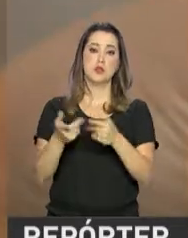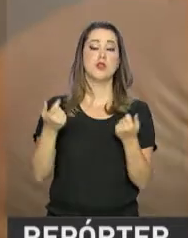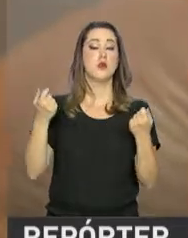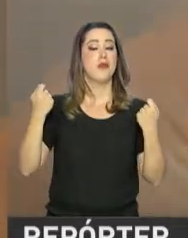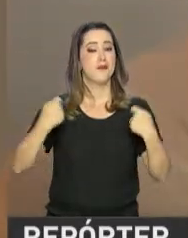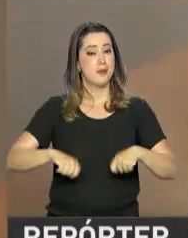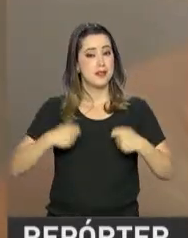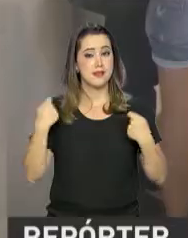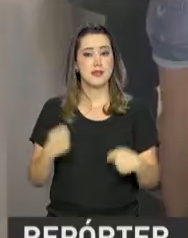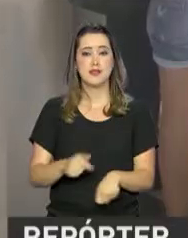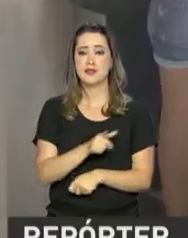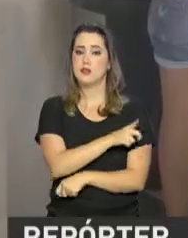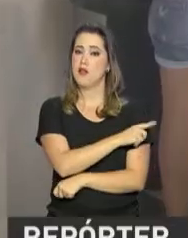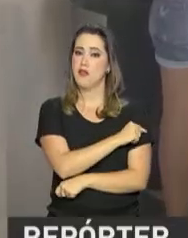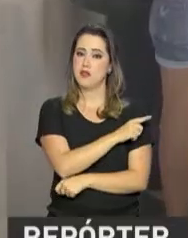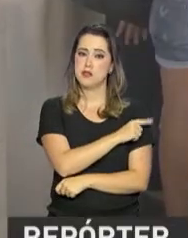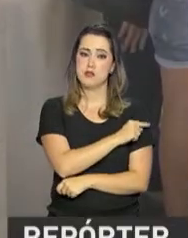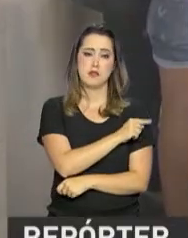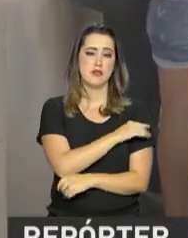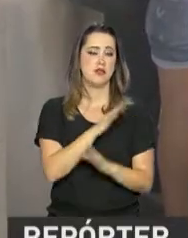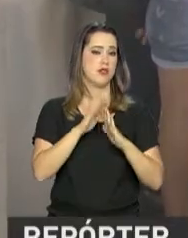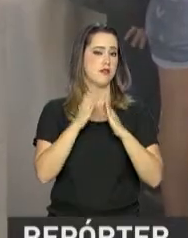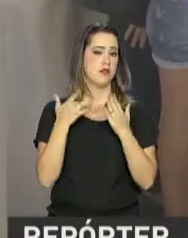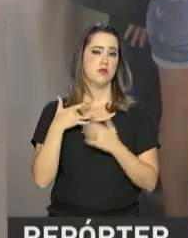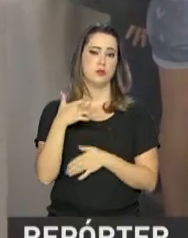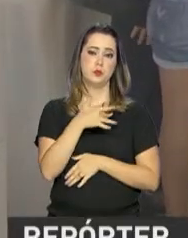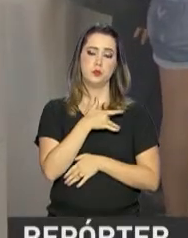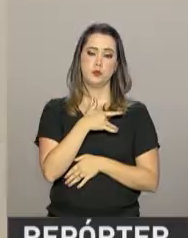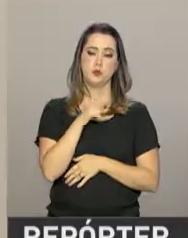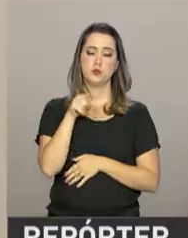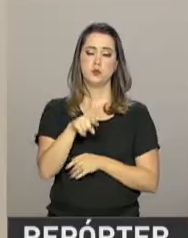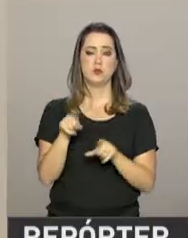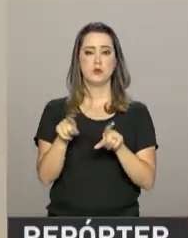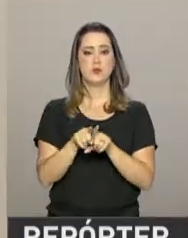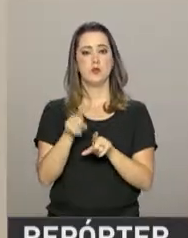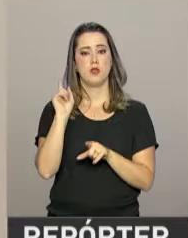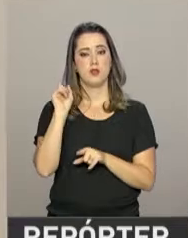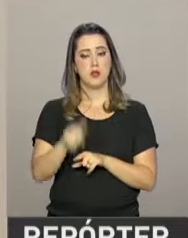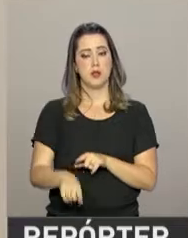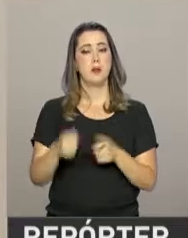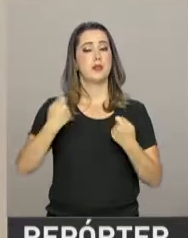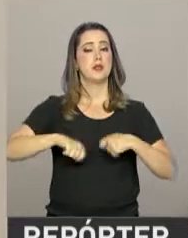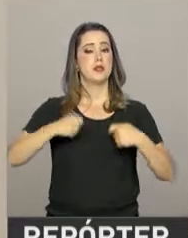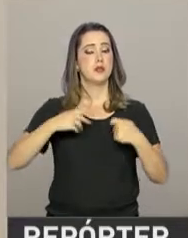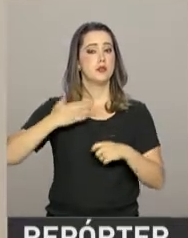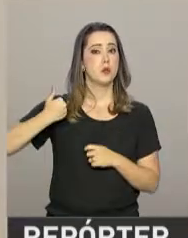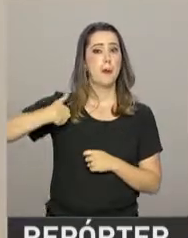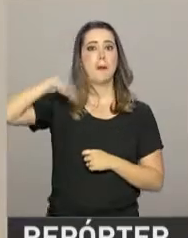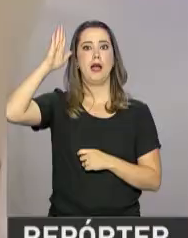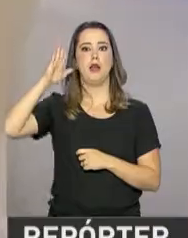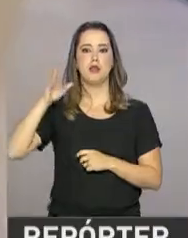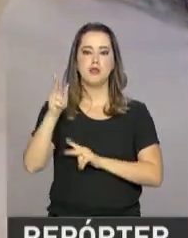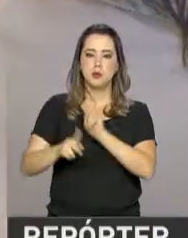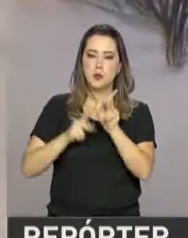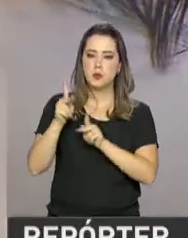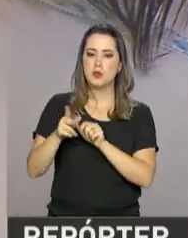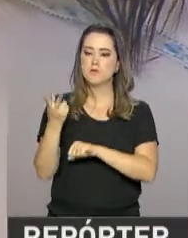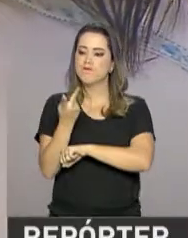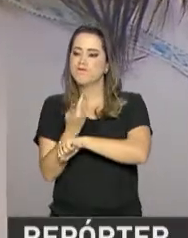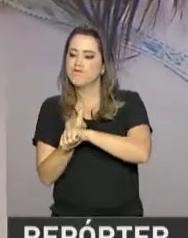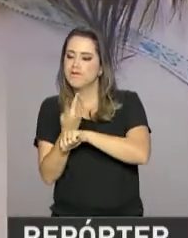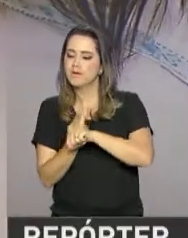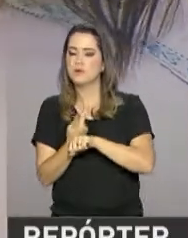vacina dentro desses postos de atendimentos para a vacinação é necessário que a população também ela se